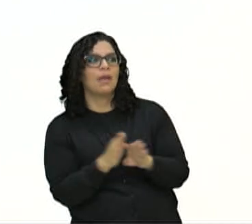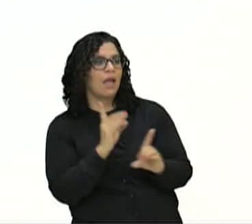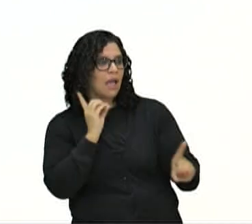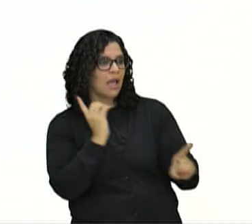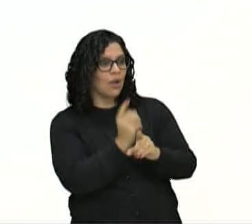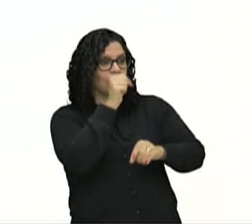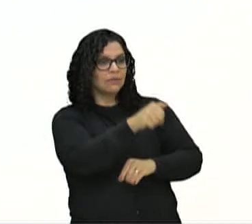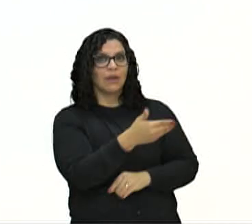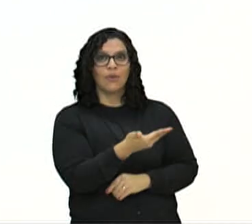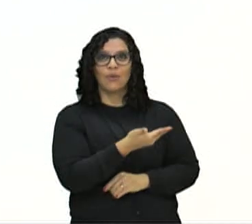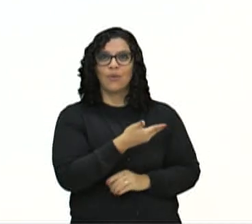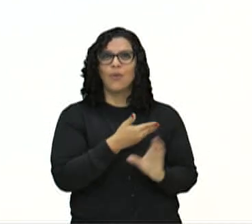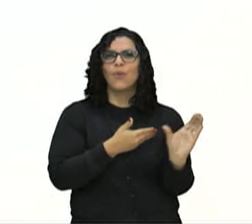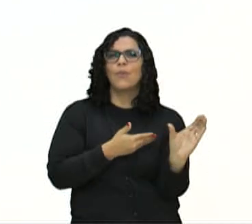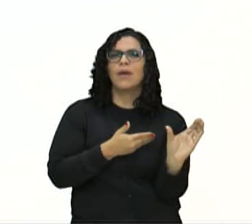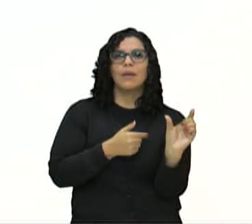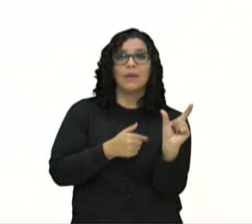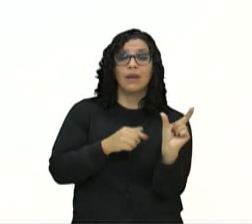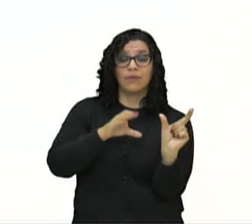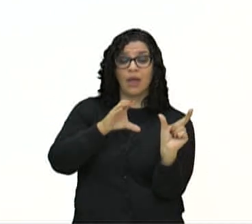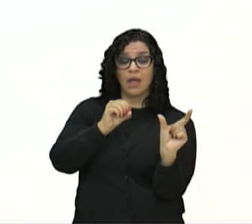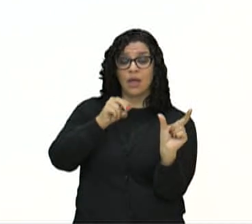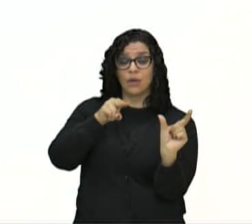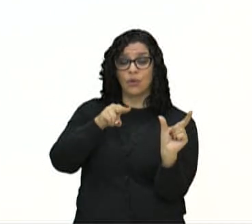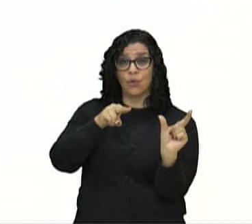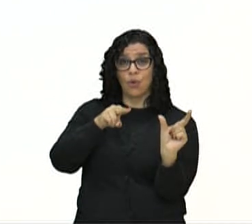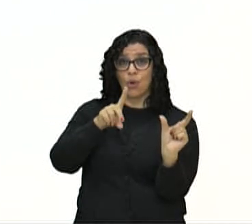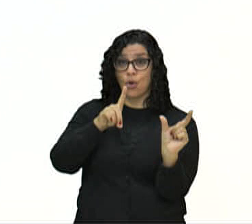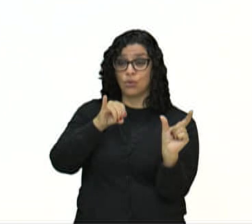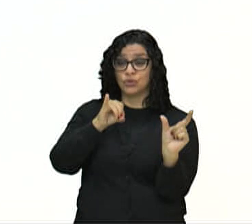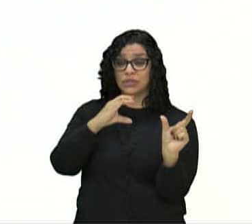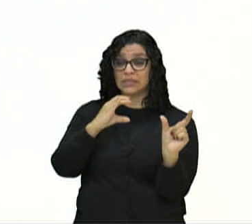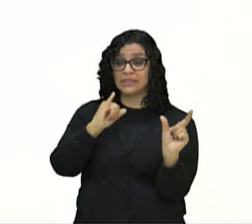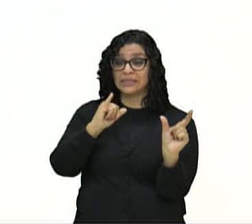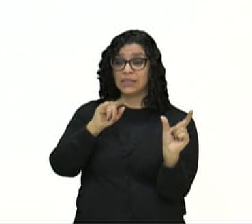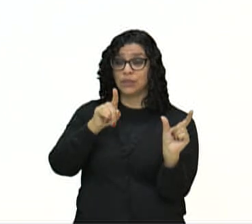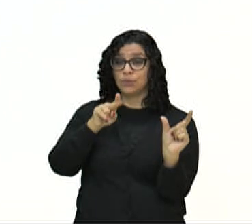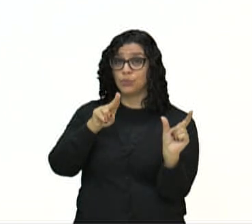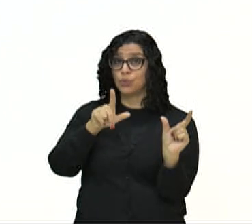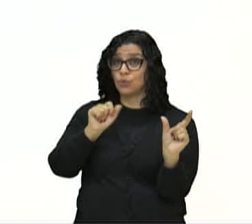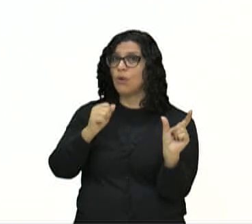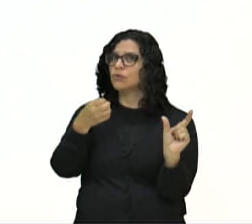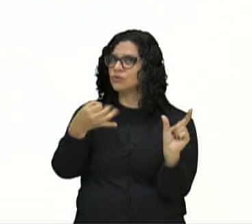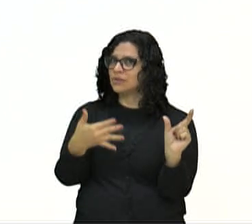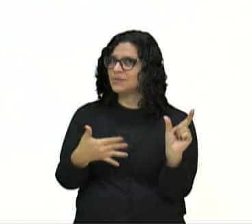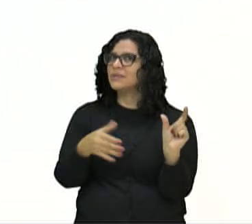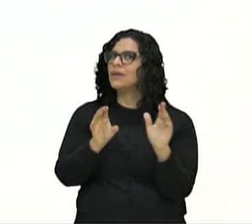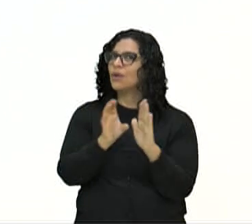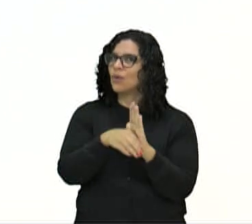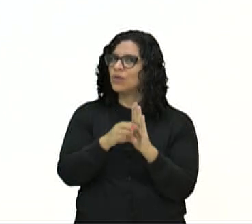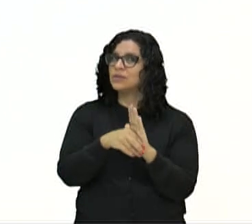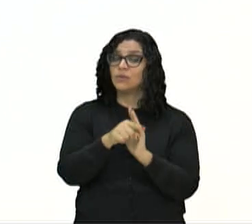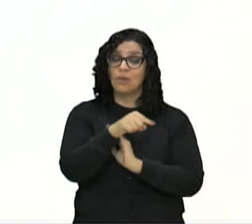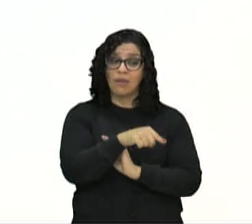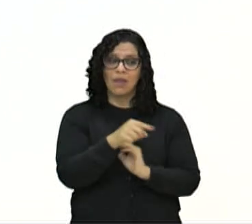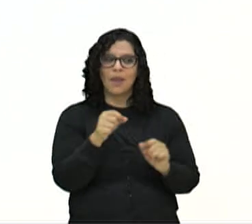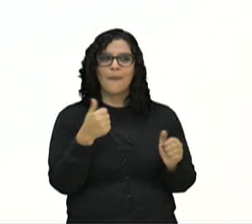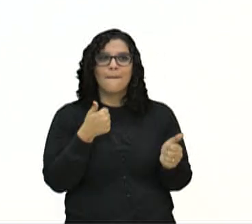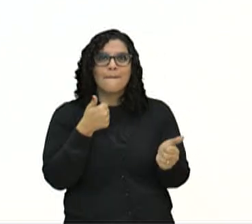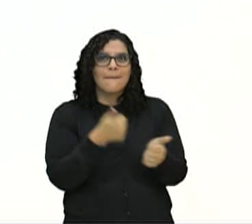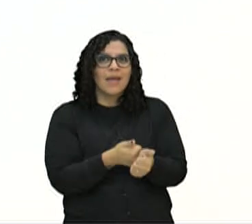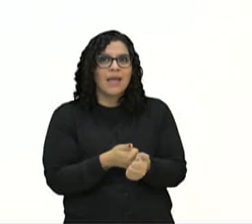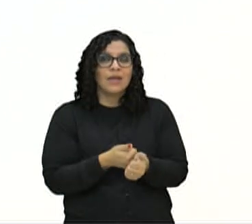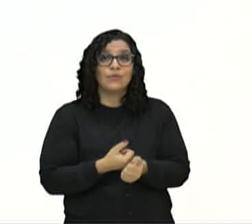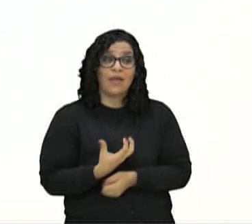condiscípulo. Lembra que essa palavrinha nós conversamos lá no texto? Que estava para sair